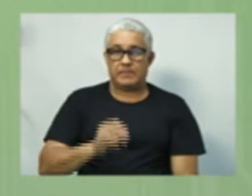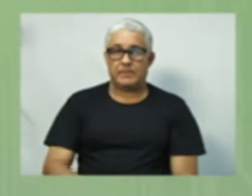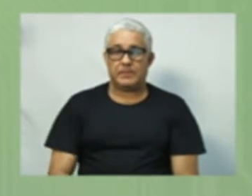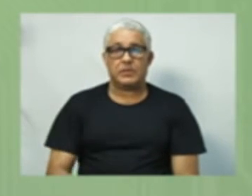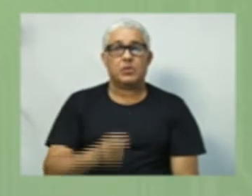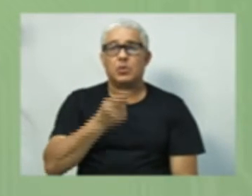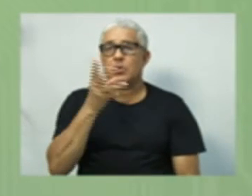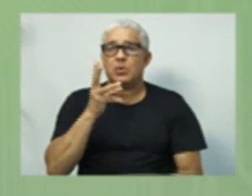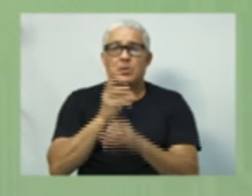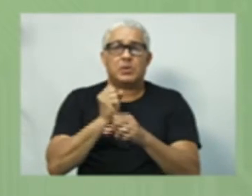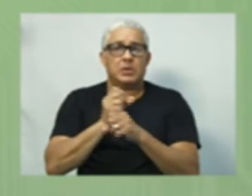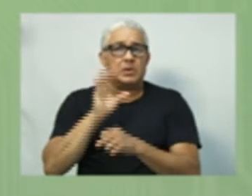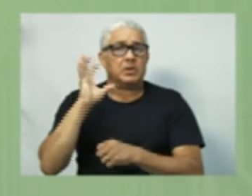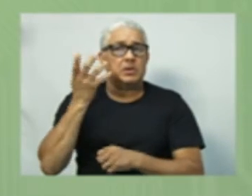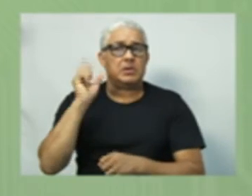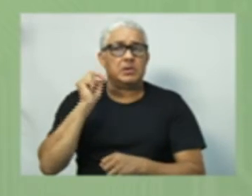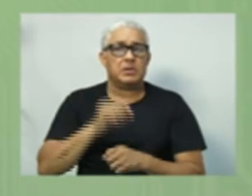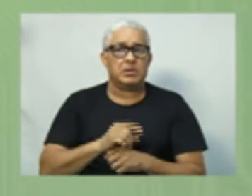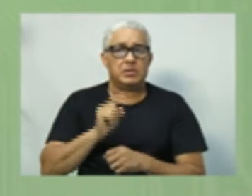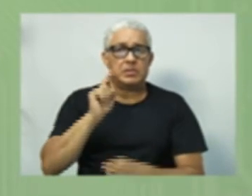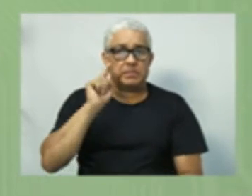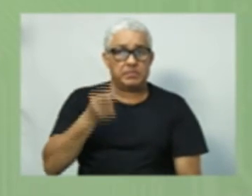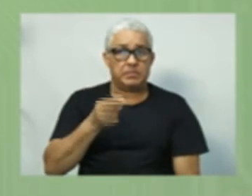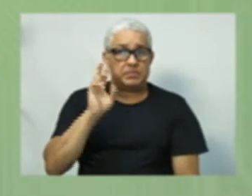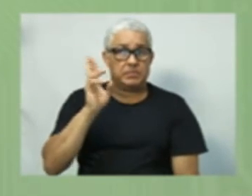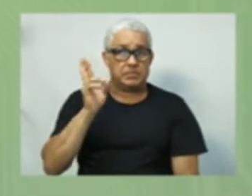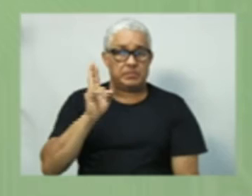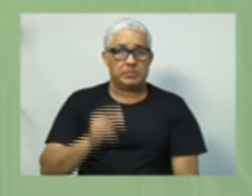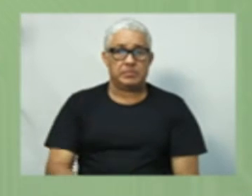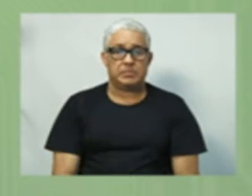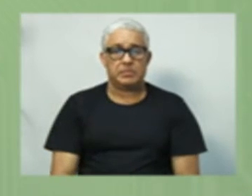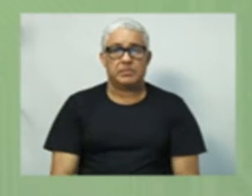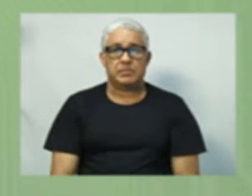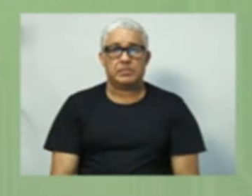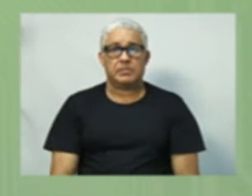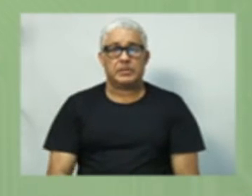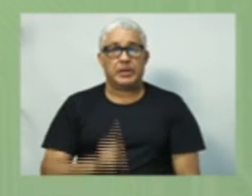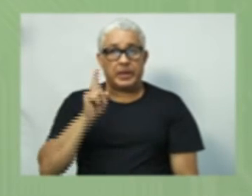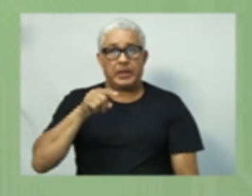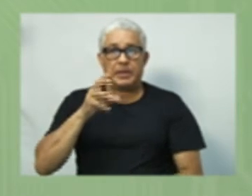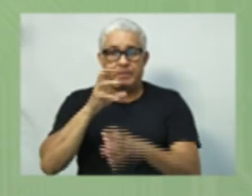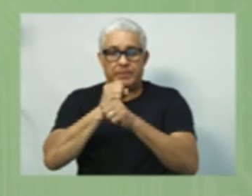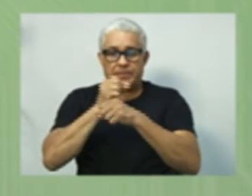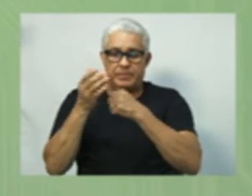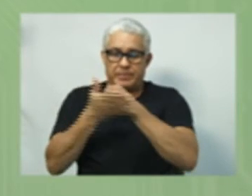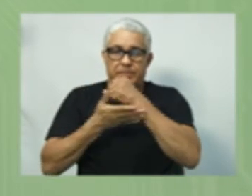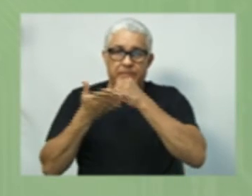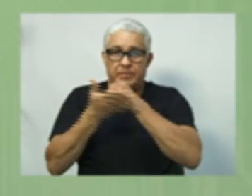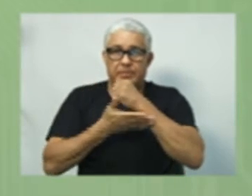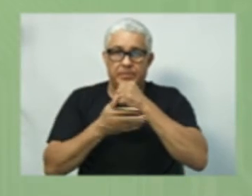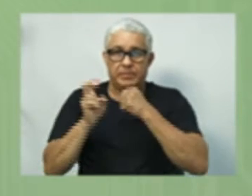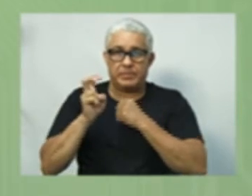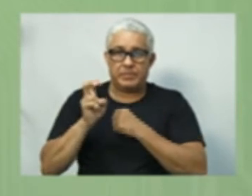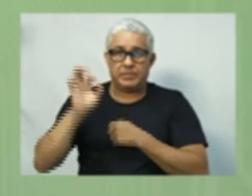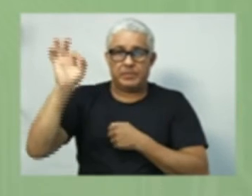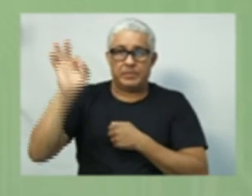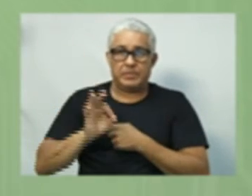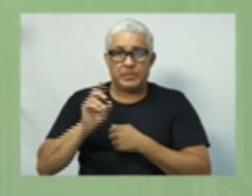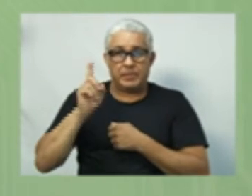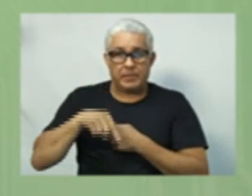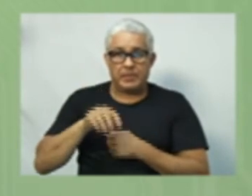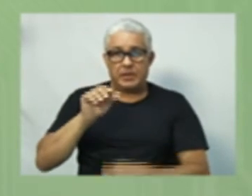O que aconteceu? Os R$1.000 é a base de cálculo. Os 5% é